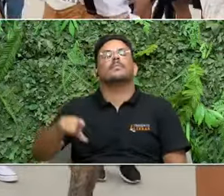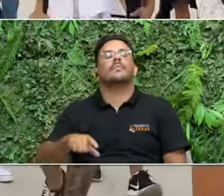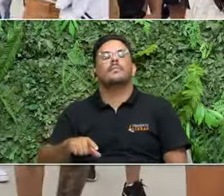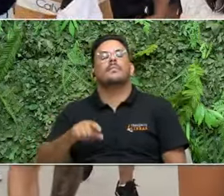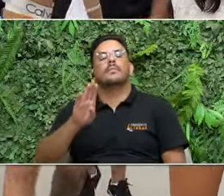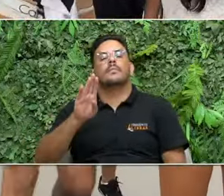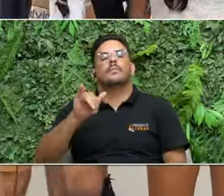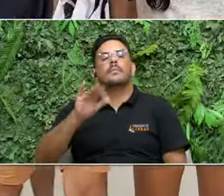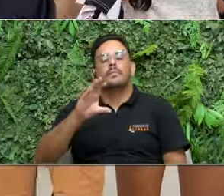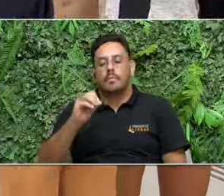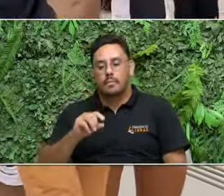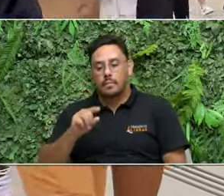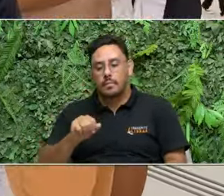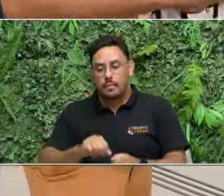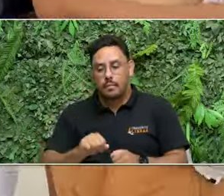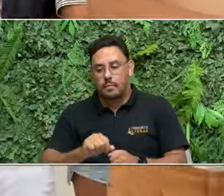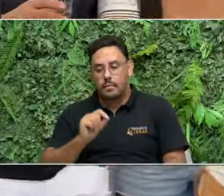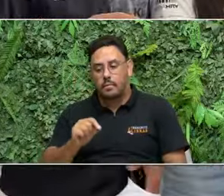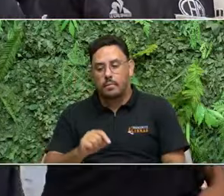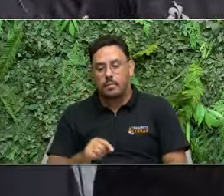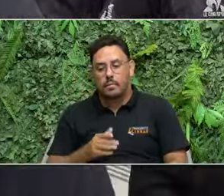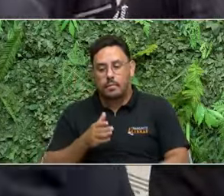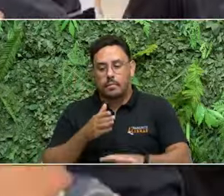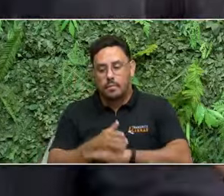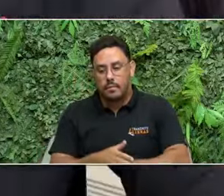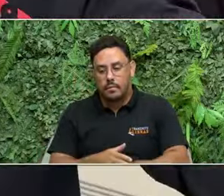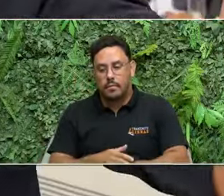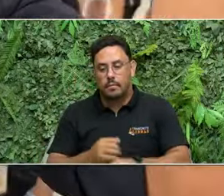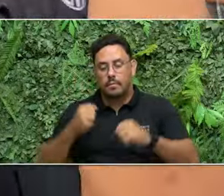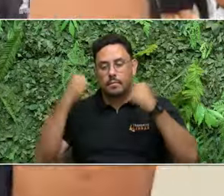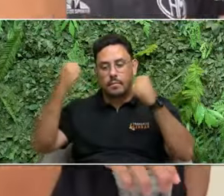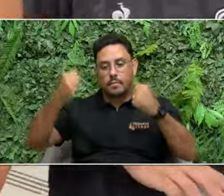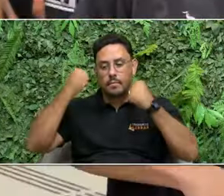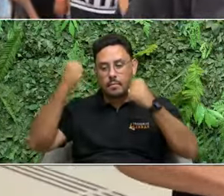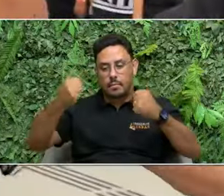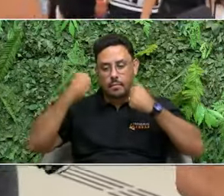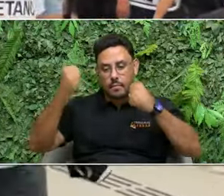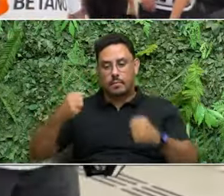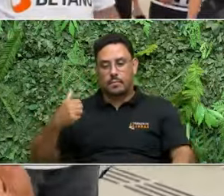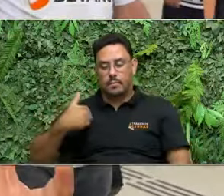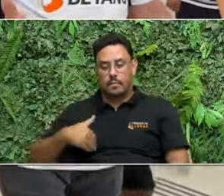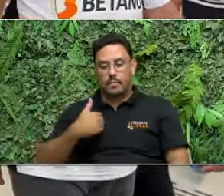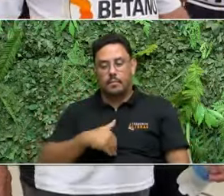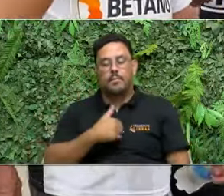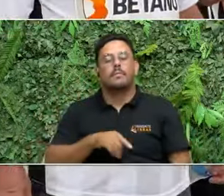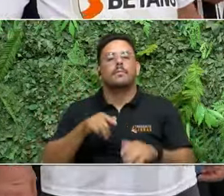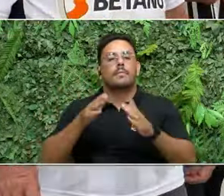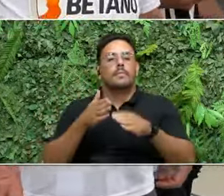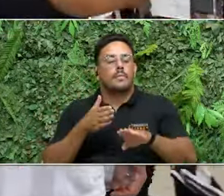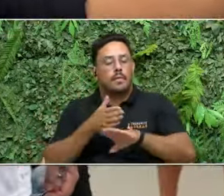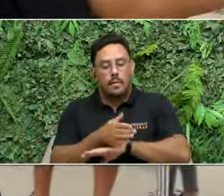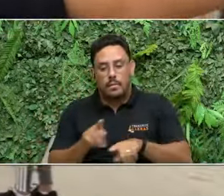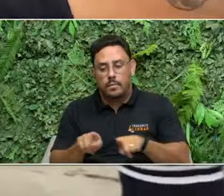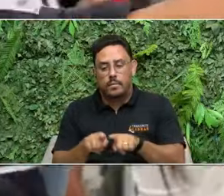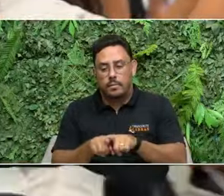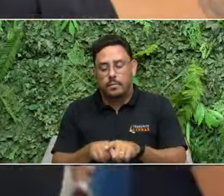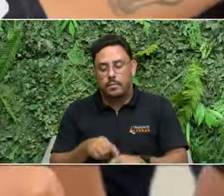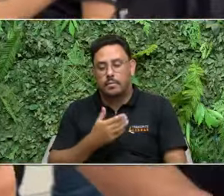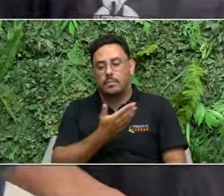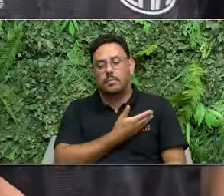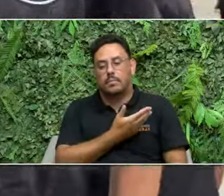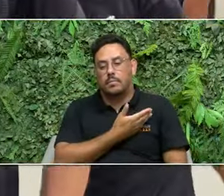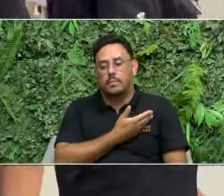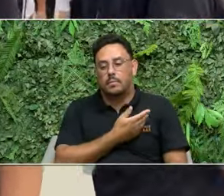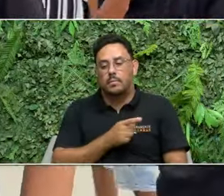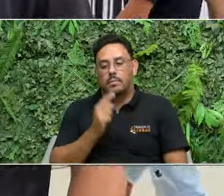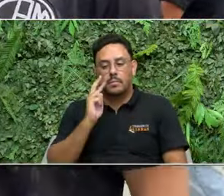Bibico da galera e o Bibico tá aqui na entrada a torcida do Galão da Massa está entrando aqui tô aqui já com o meu amigo chega